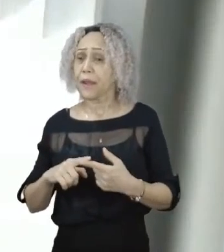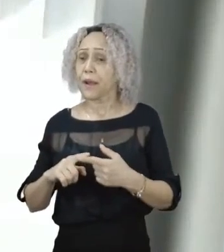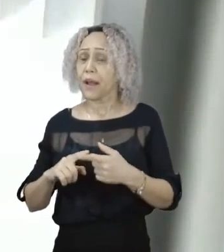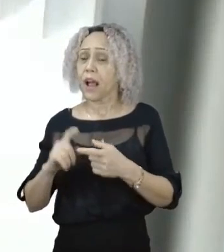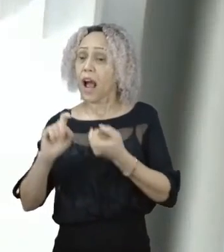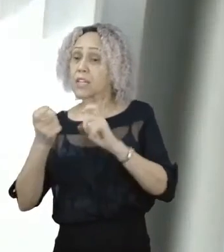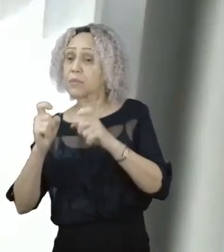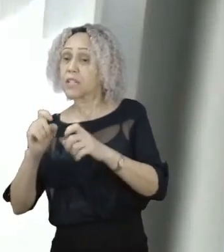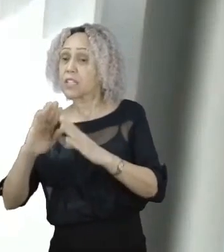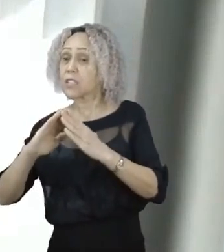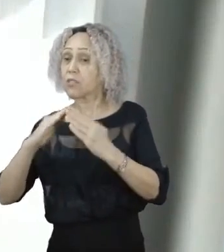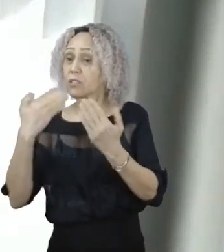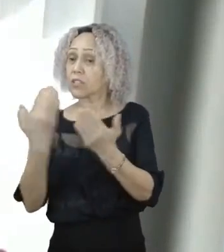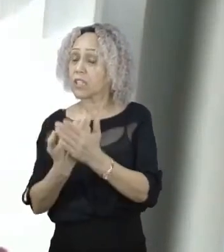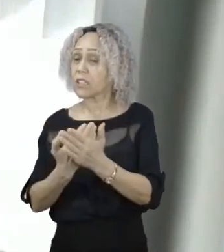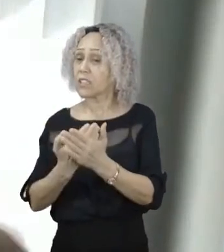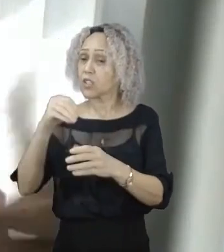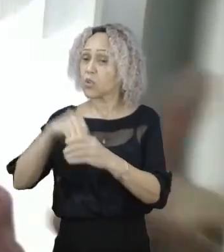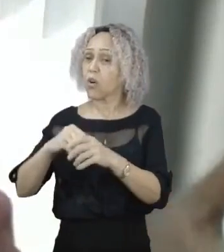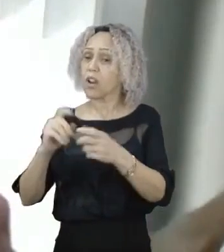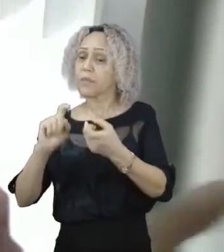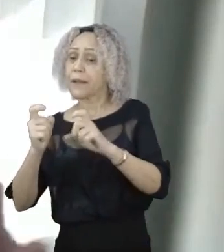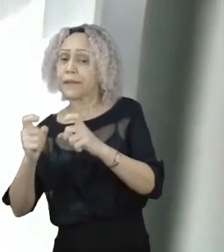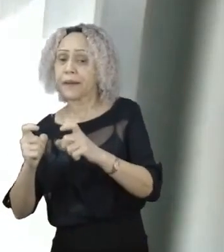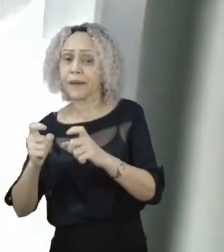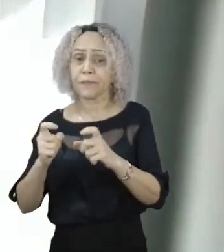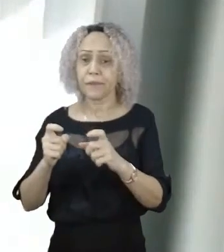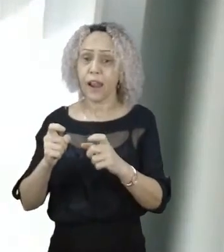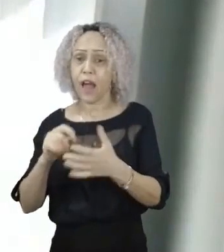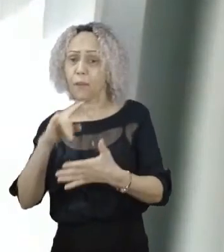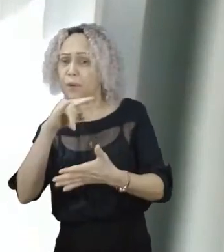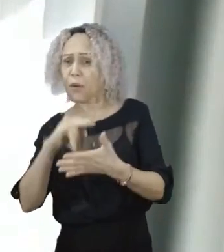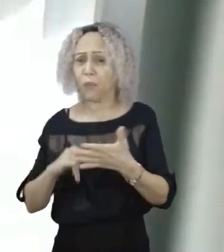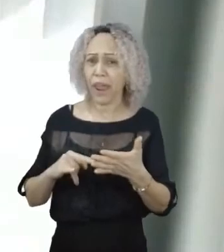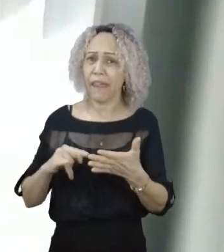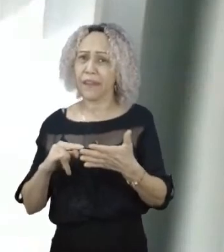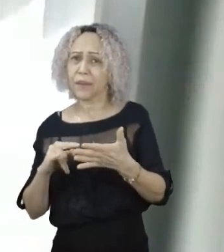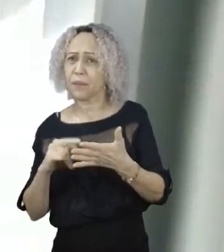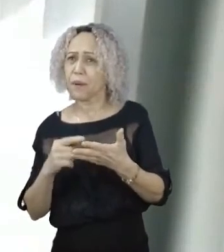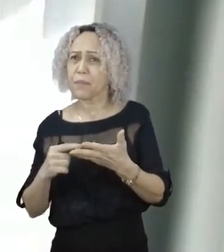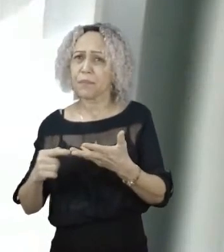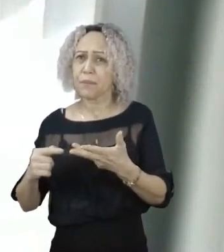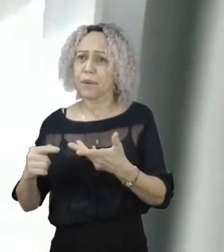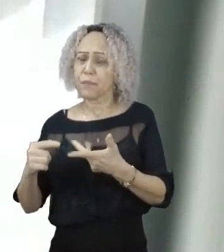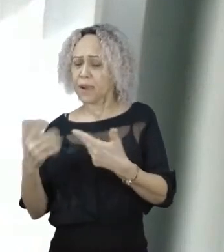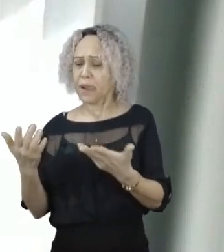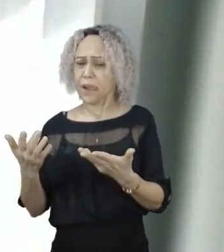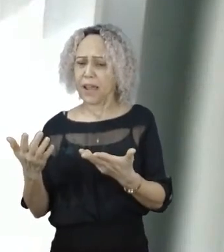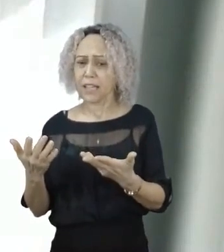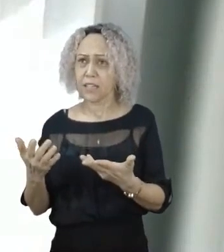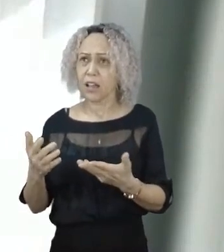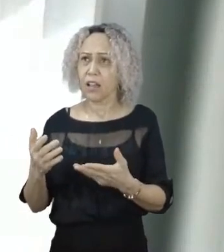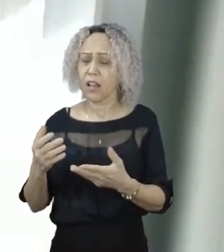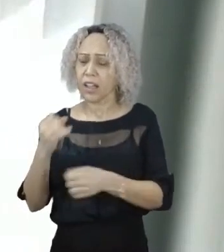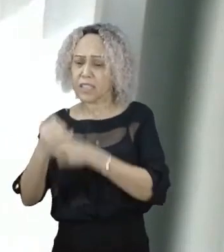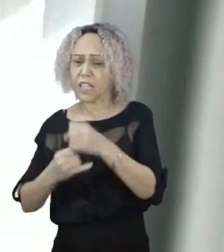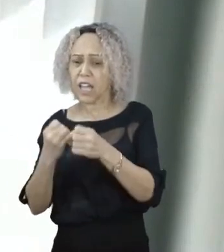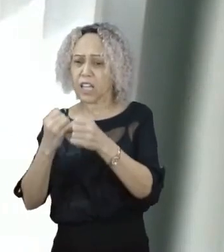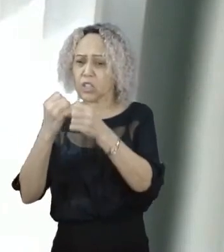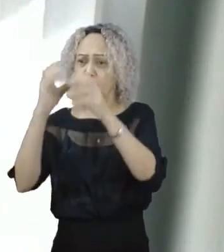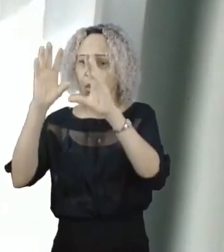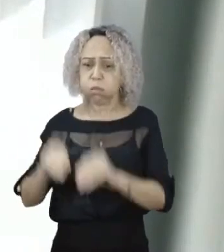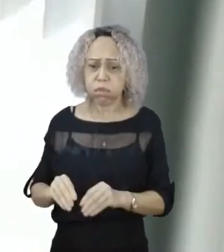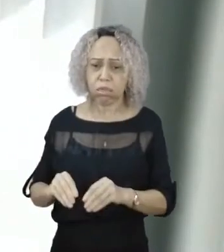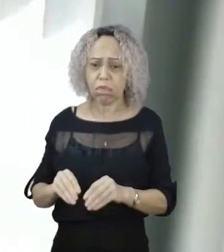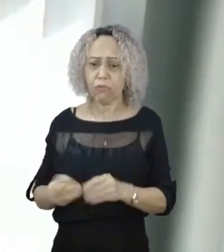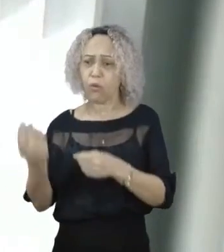fica pendente de redes. A rede faltou, a rede subiu, a rede caiu. E as secretarias de educação, via de